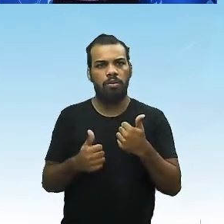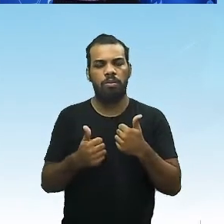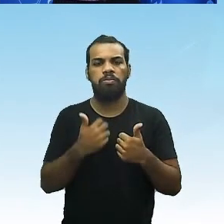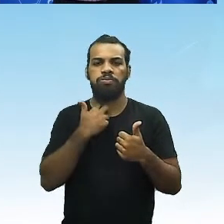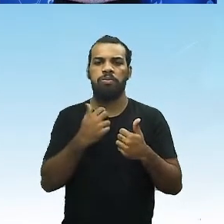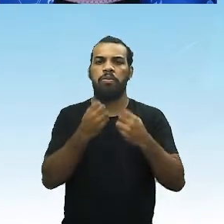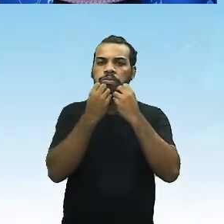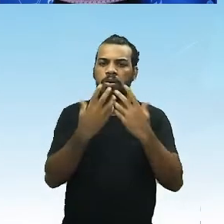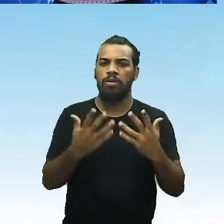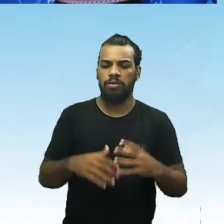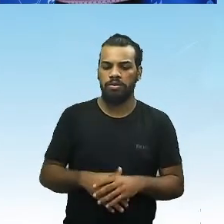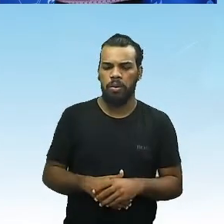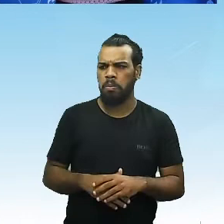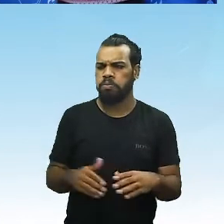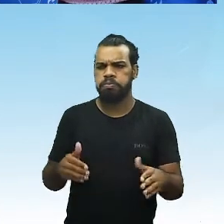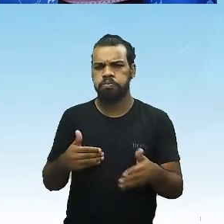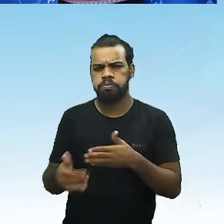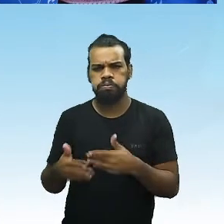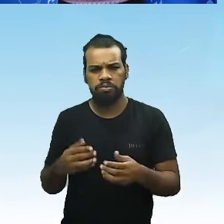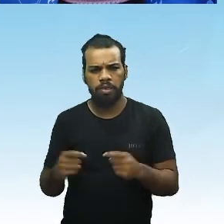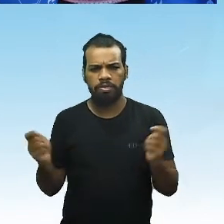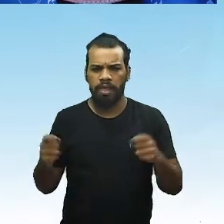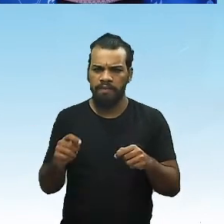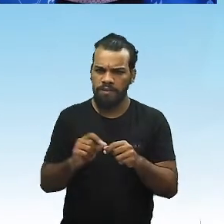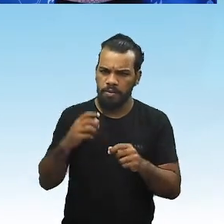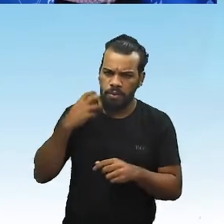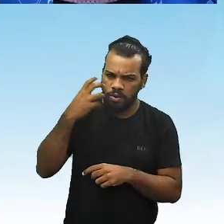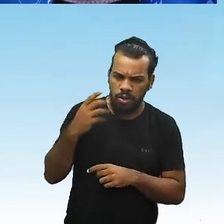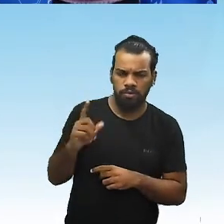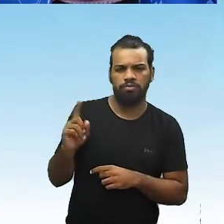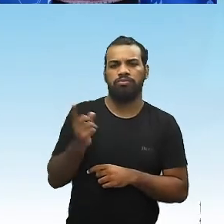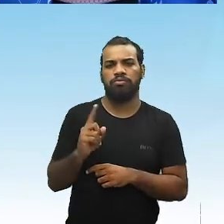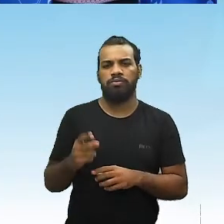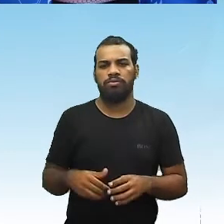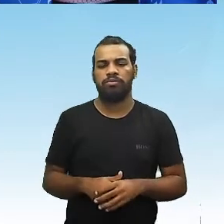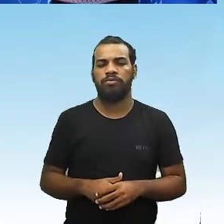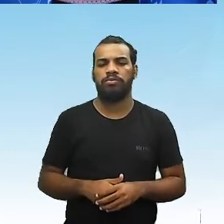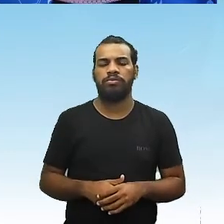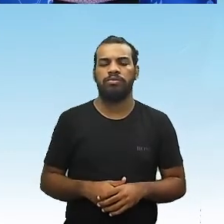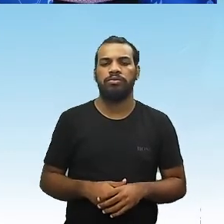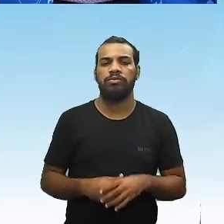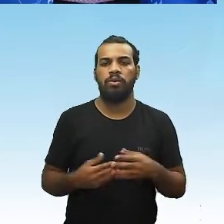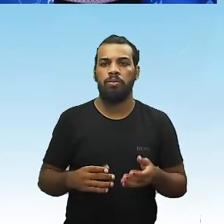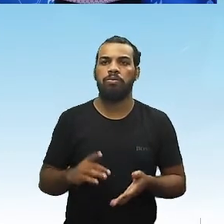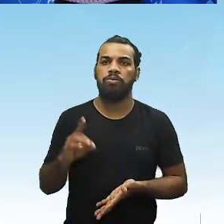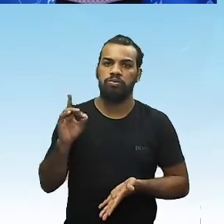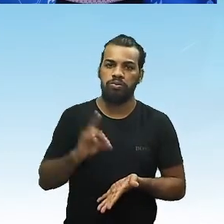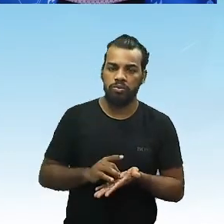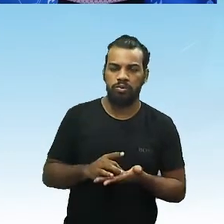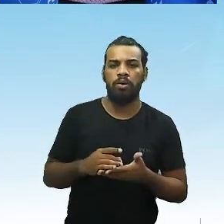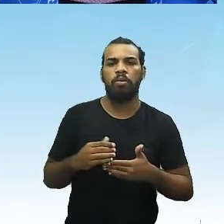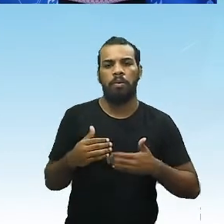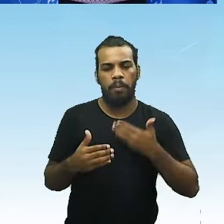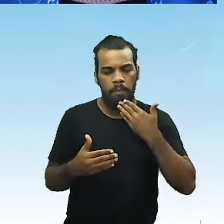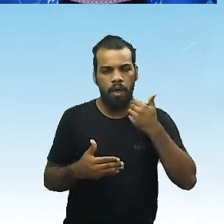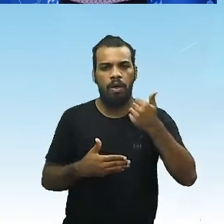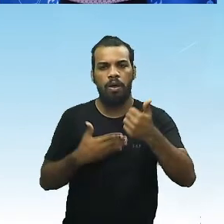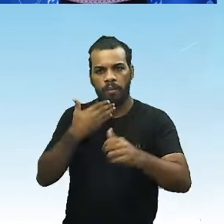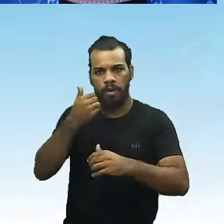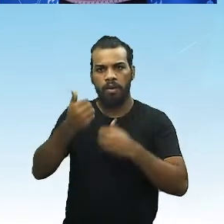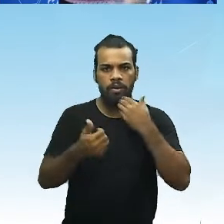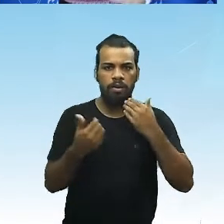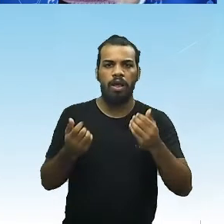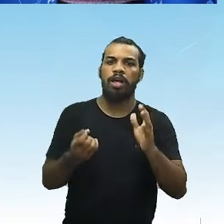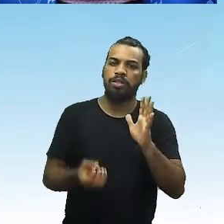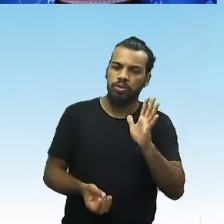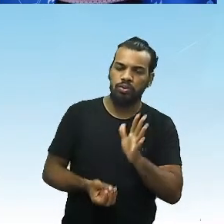não é qualquer um que vai fazer um musical, que está pronto para um musical. Então, realmente, foi se aprimorando e foi aí que surgiu